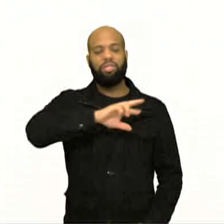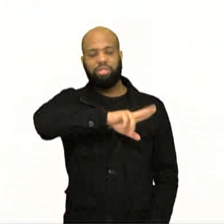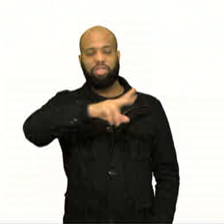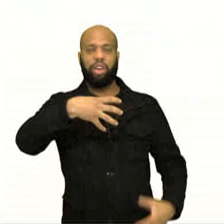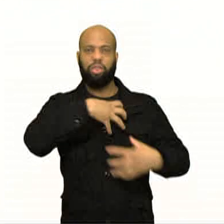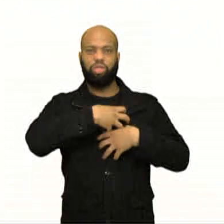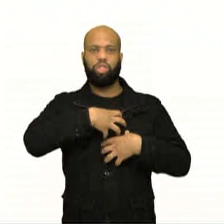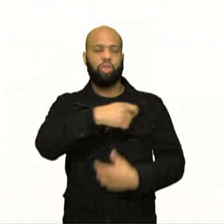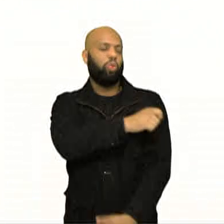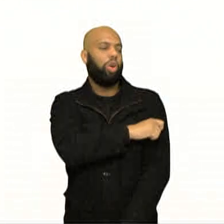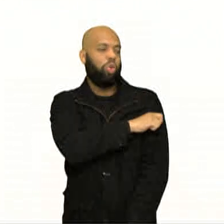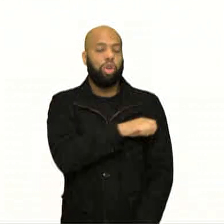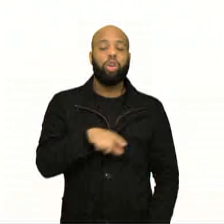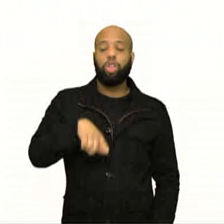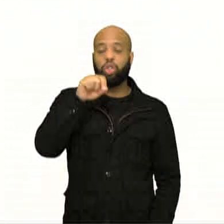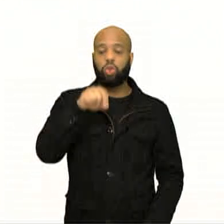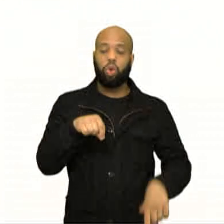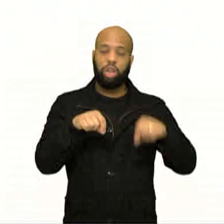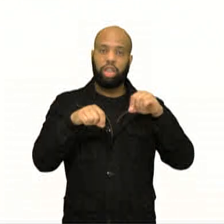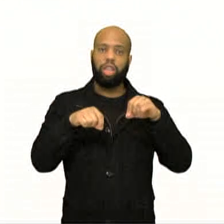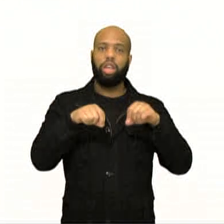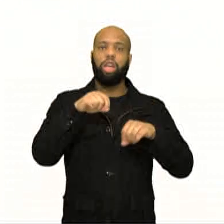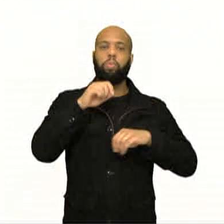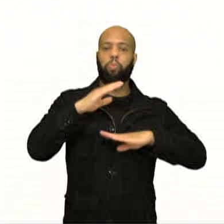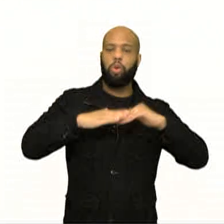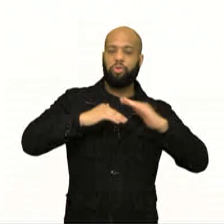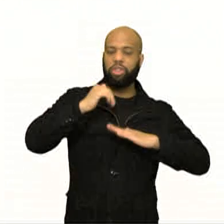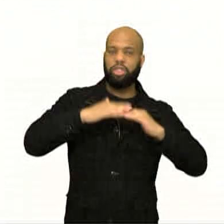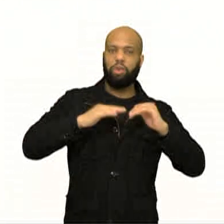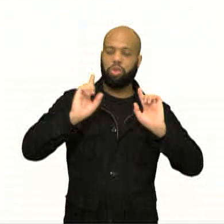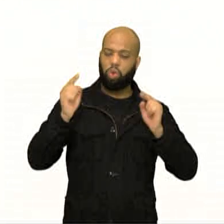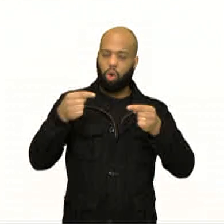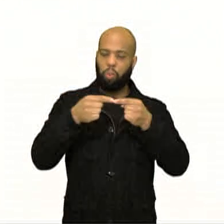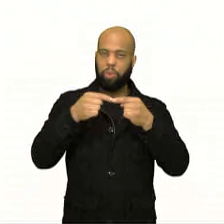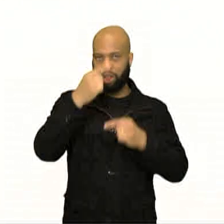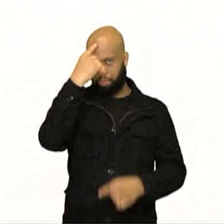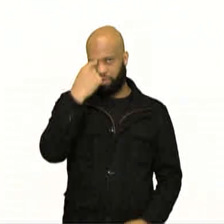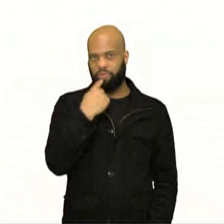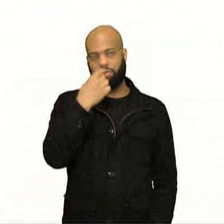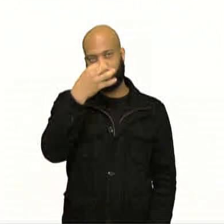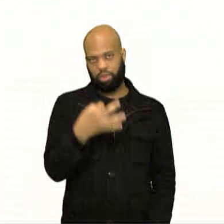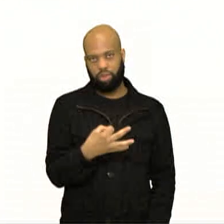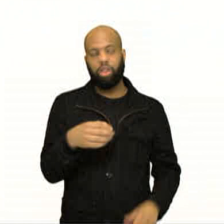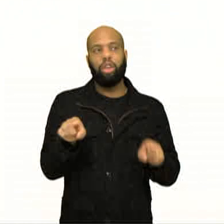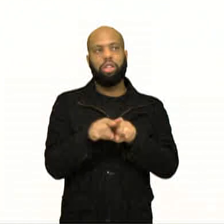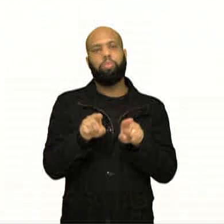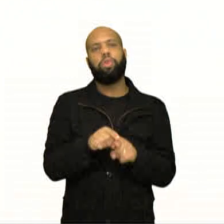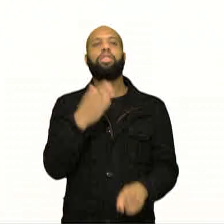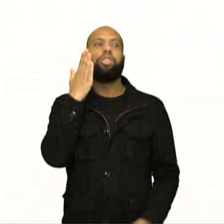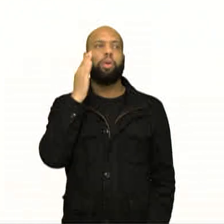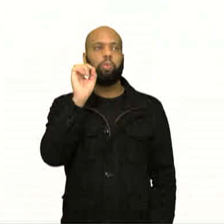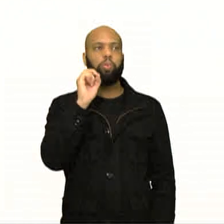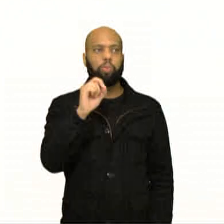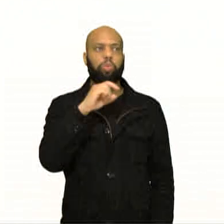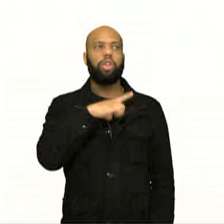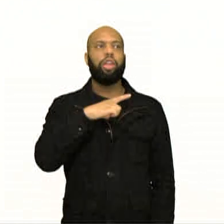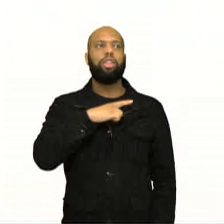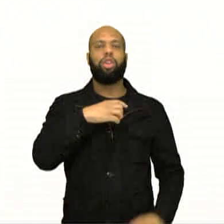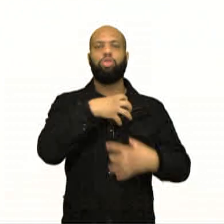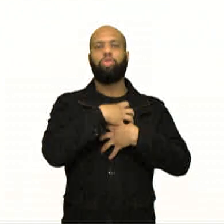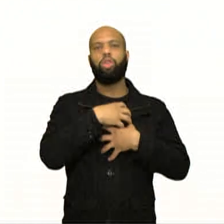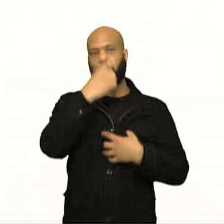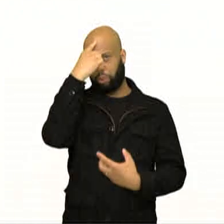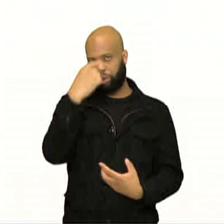estudantes escolherem profissões que combinem com seus perfis, né? E de fato a gente sabe que há uma questão de